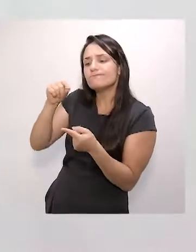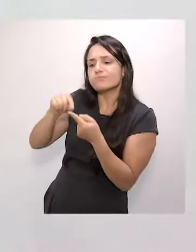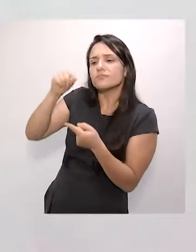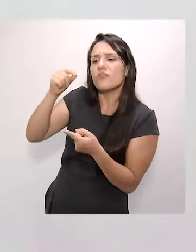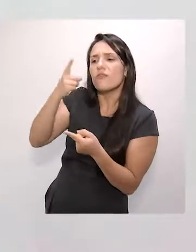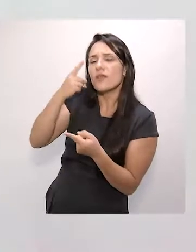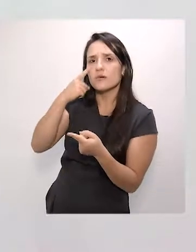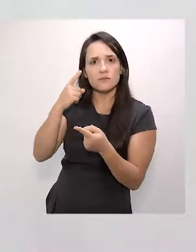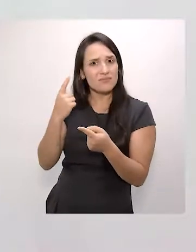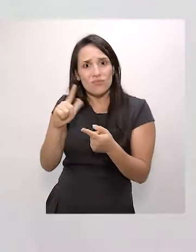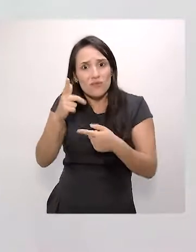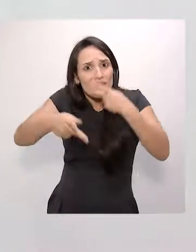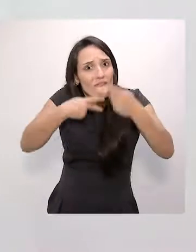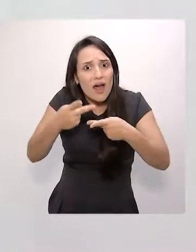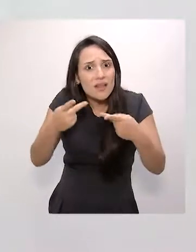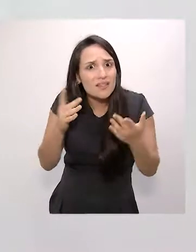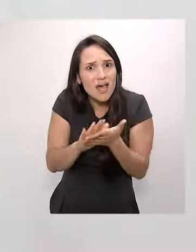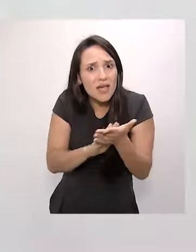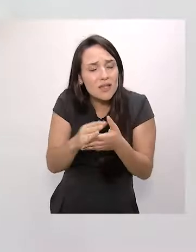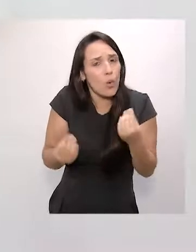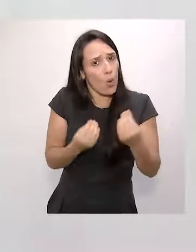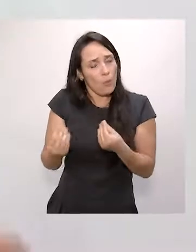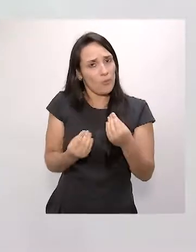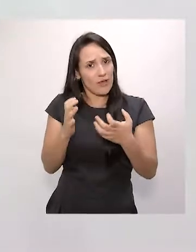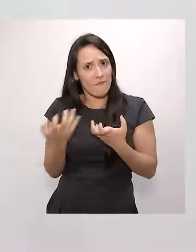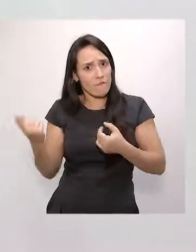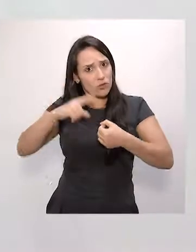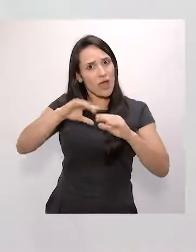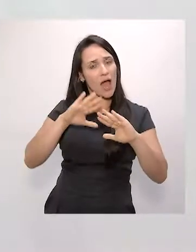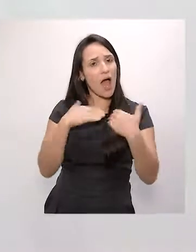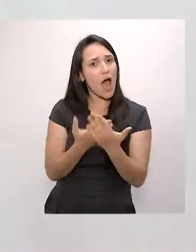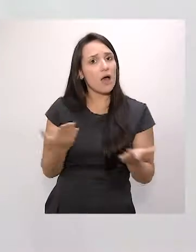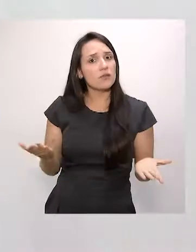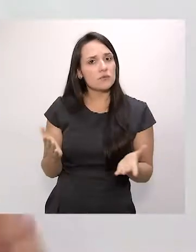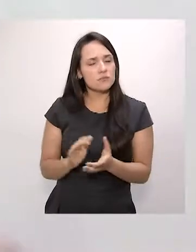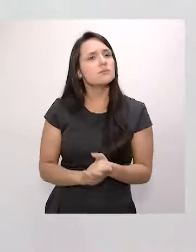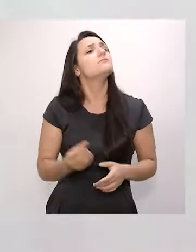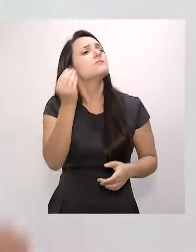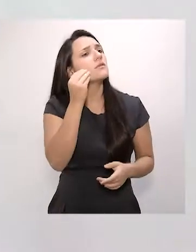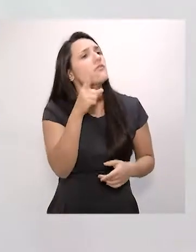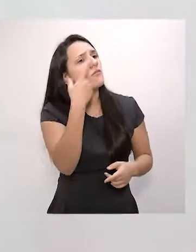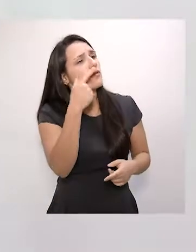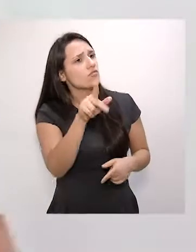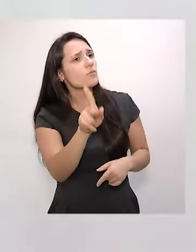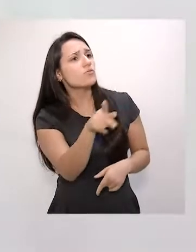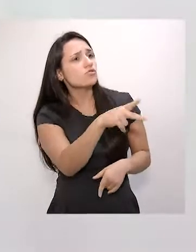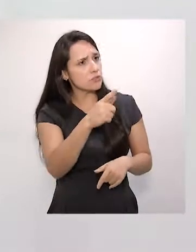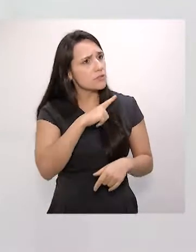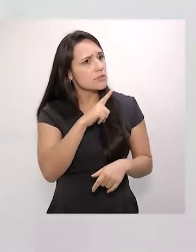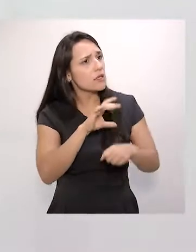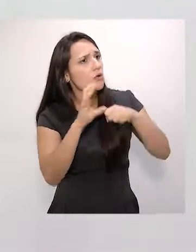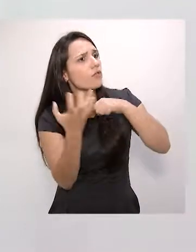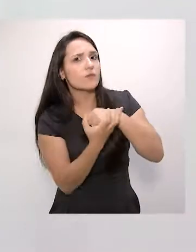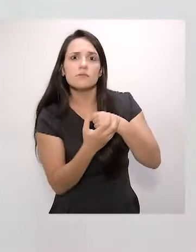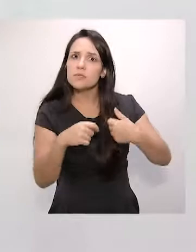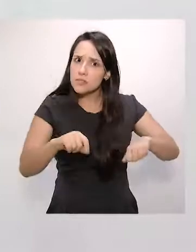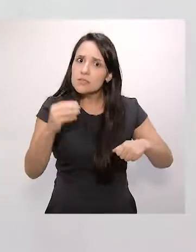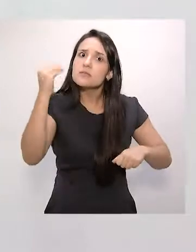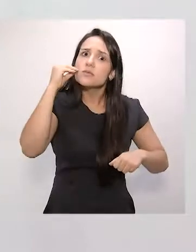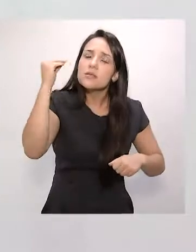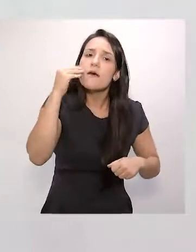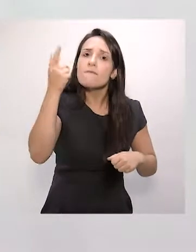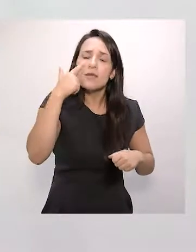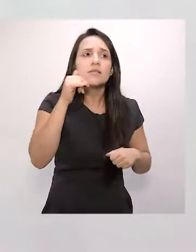rotina. Não se fala nisso, é uma coisa absurda, é uma coisa impressionante. Testar os trabalhadores